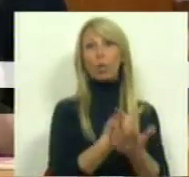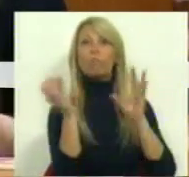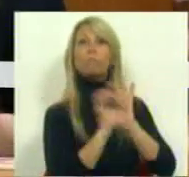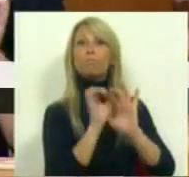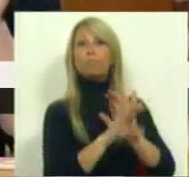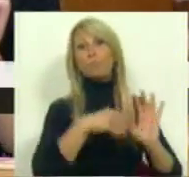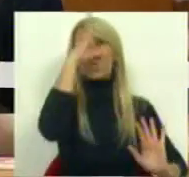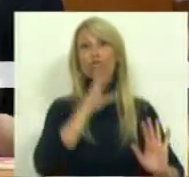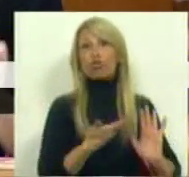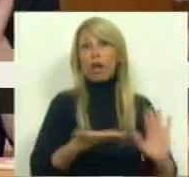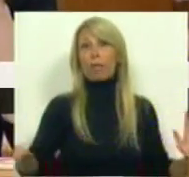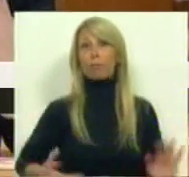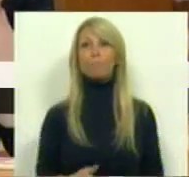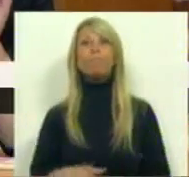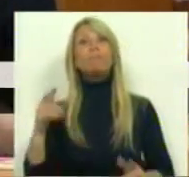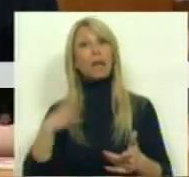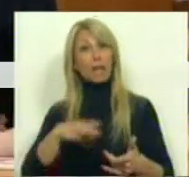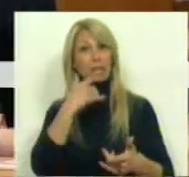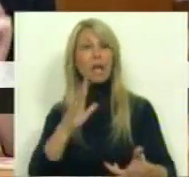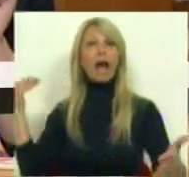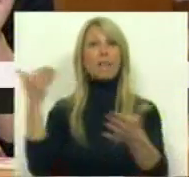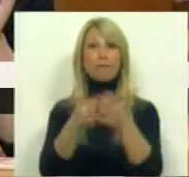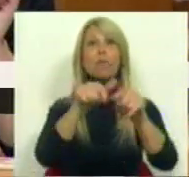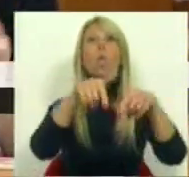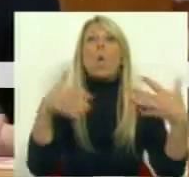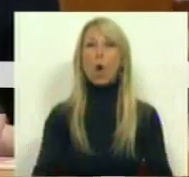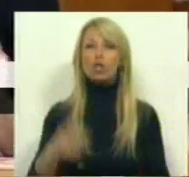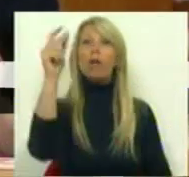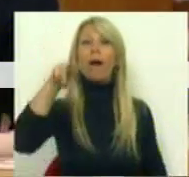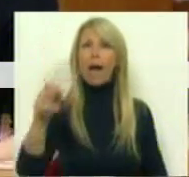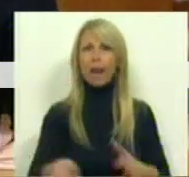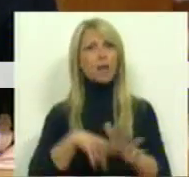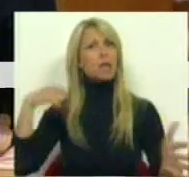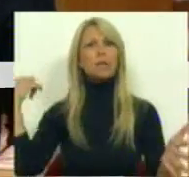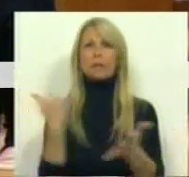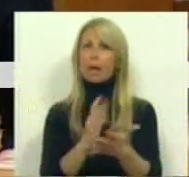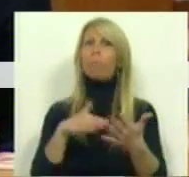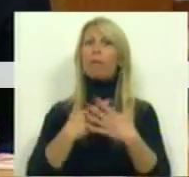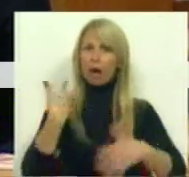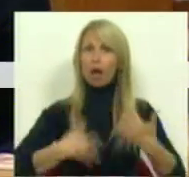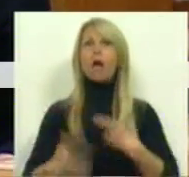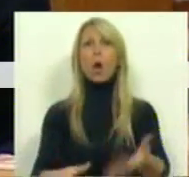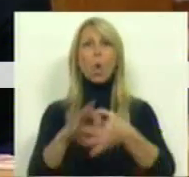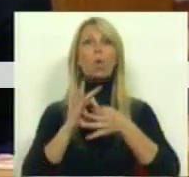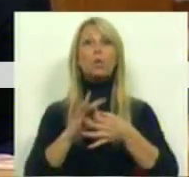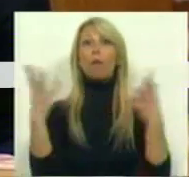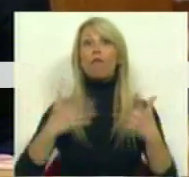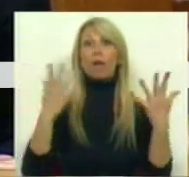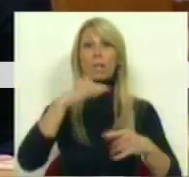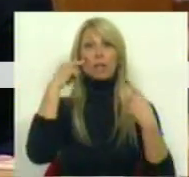Estado. Ou seja, até hoje, a ANA foi sempre um instrumento ativo de consolidação das finanças